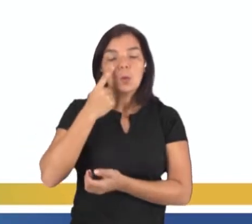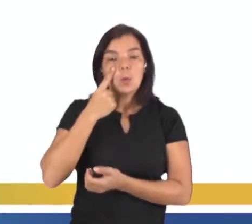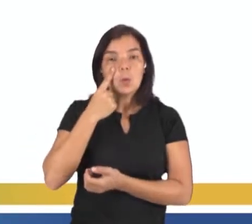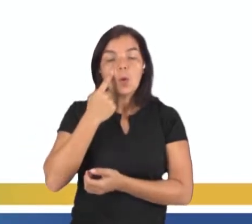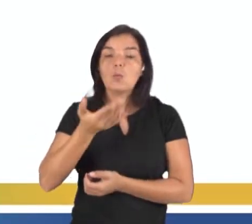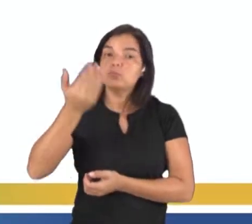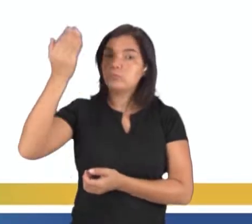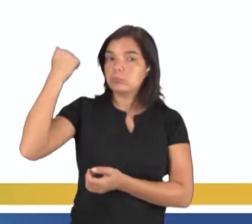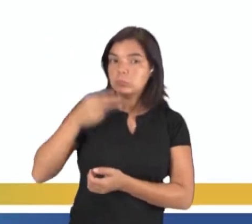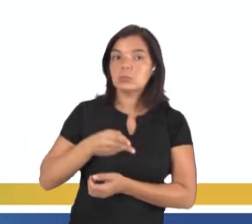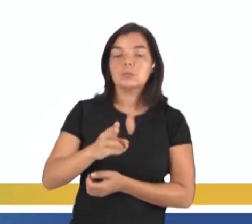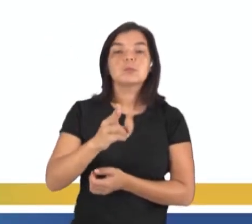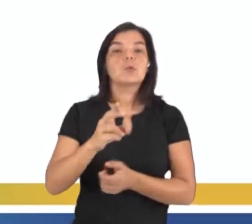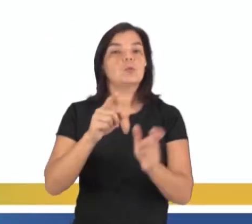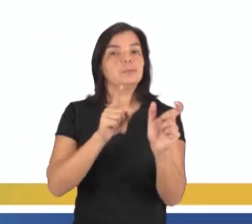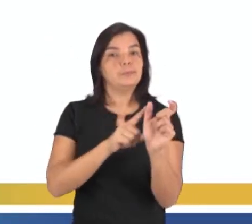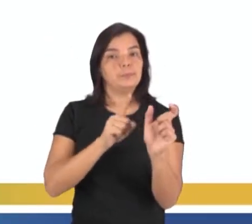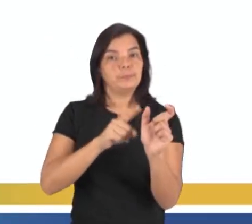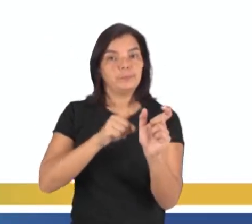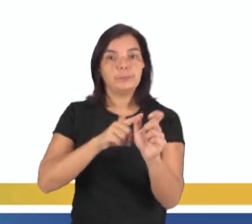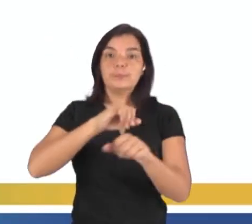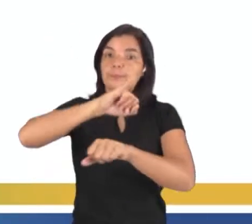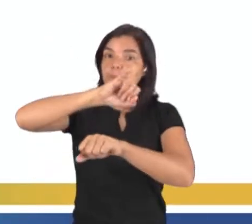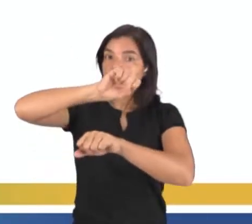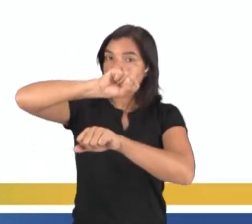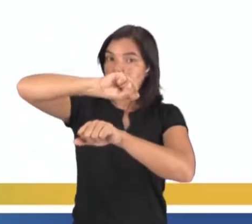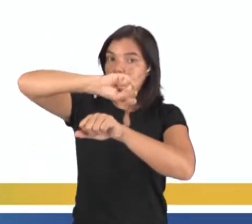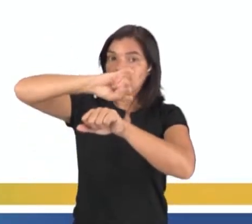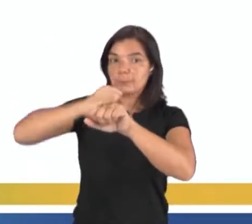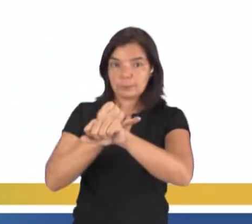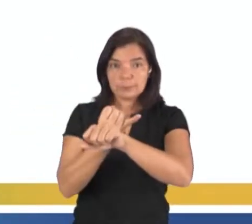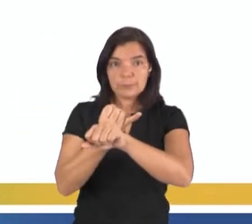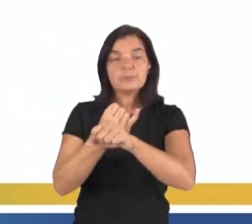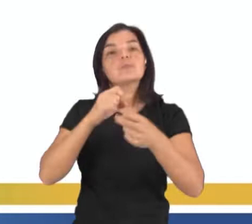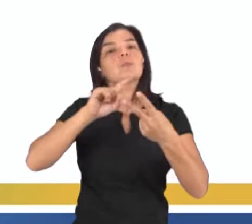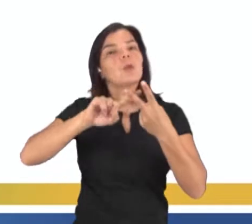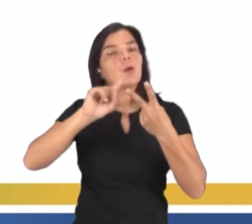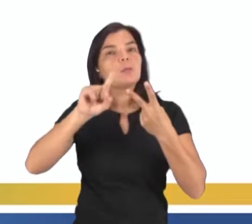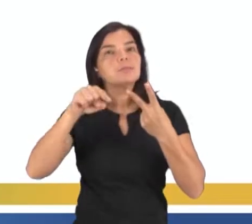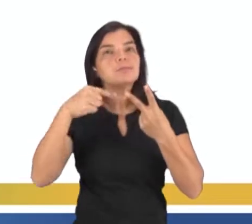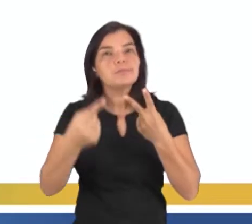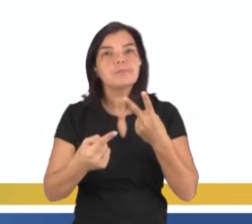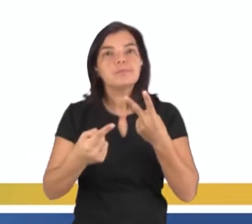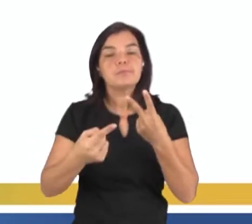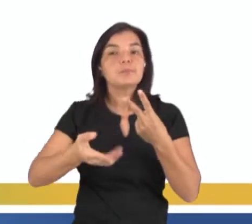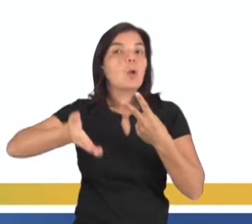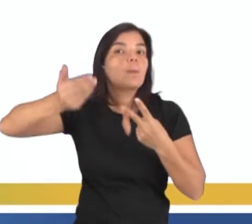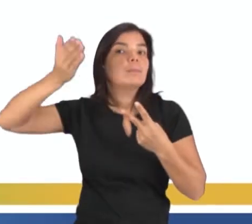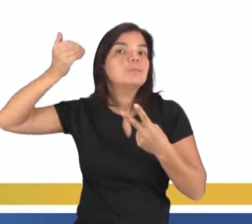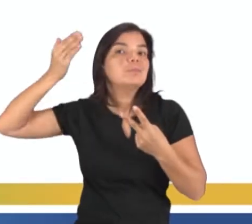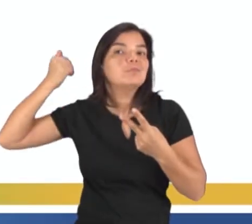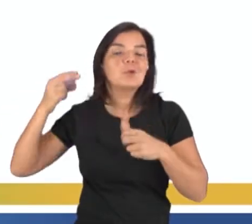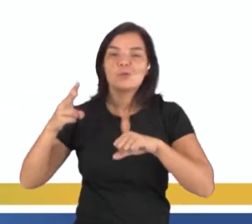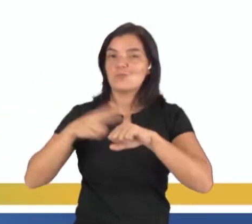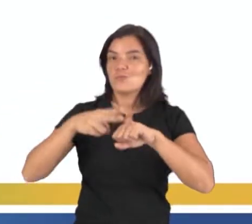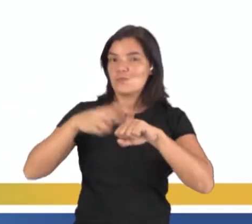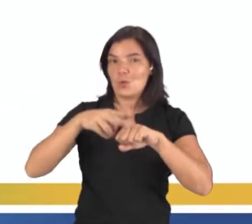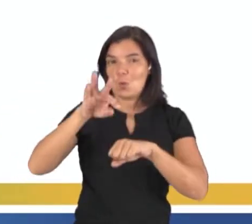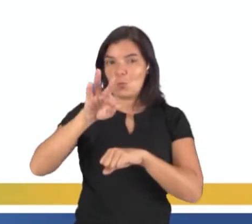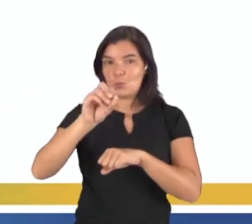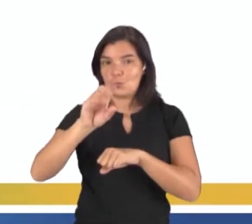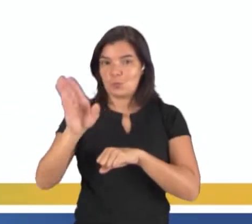past continuous, ele é formado por o sujeito. Logo após o sujeito, você vai usar o passado do verbo to